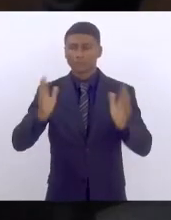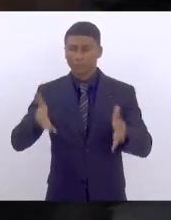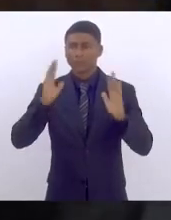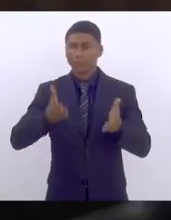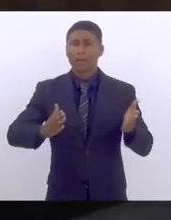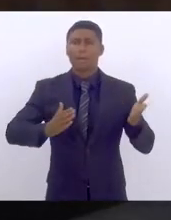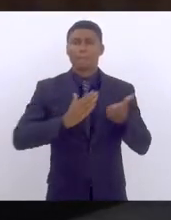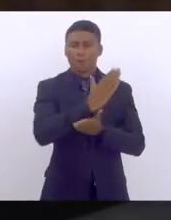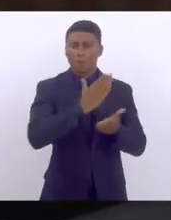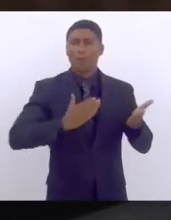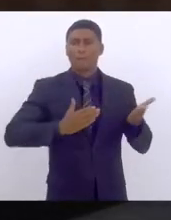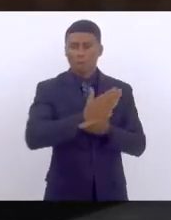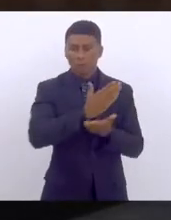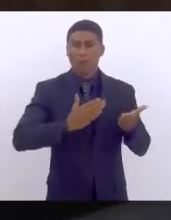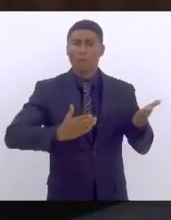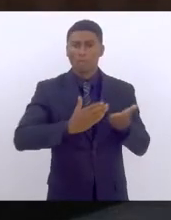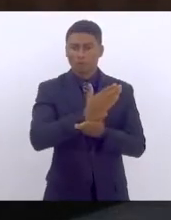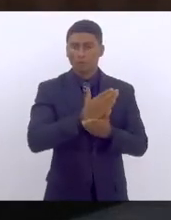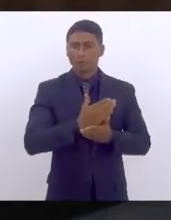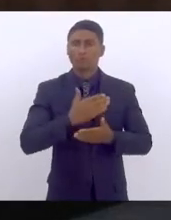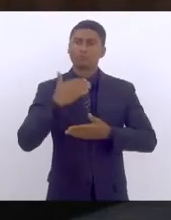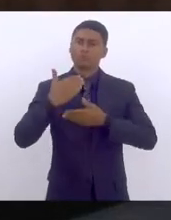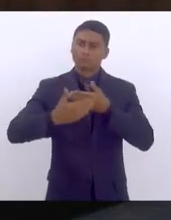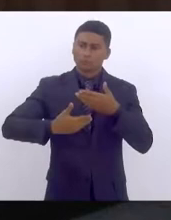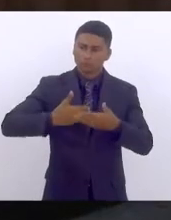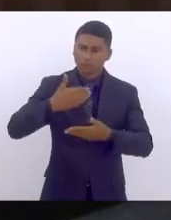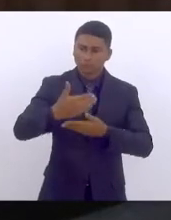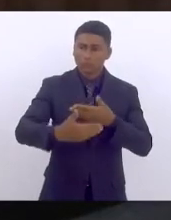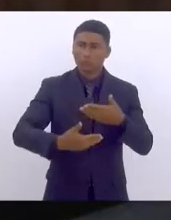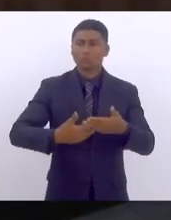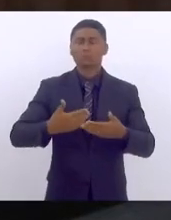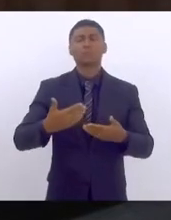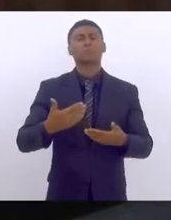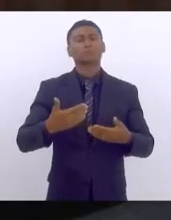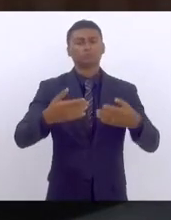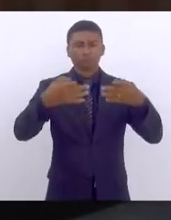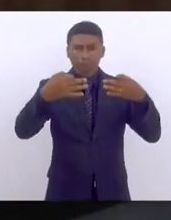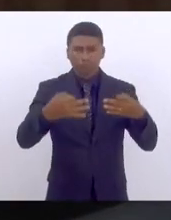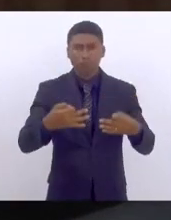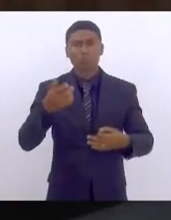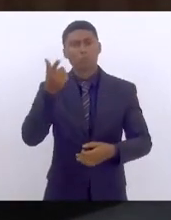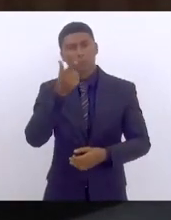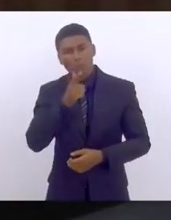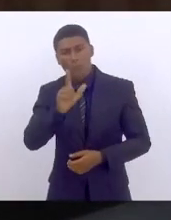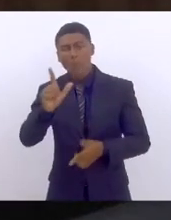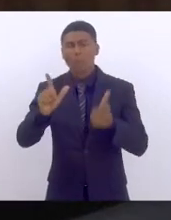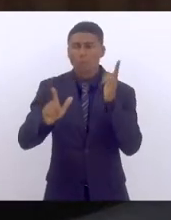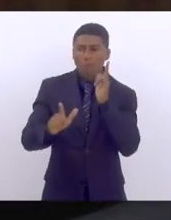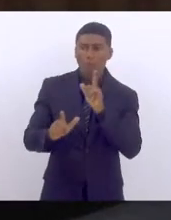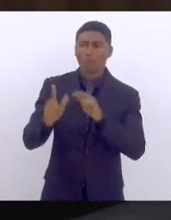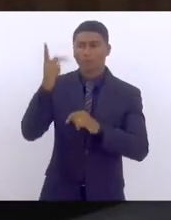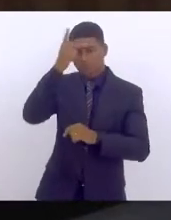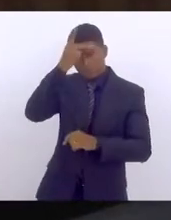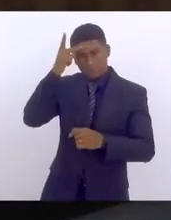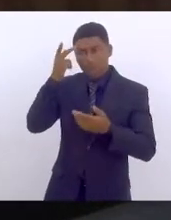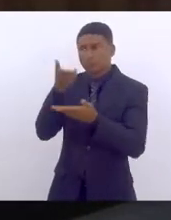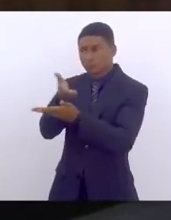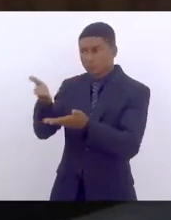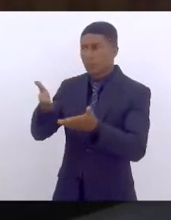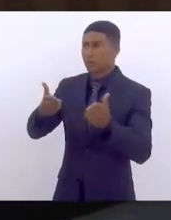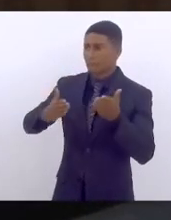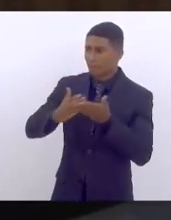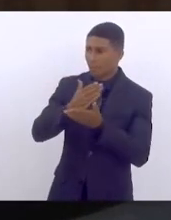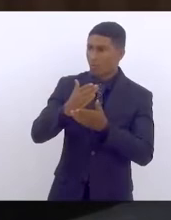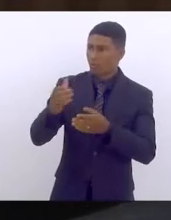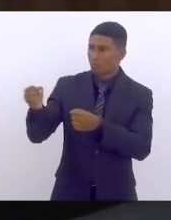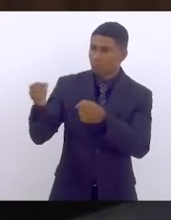mesmo critério e que deu certo até na convocação daqueles que estavam habilitados.